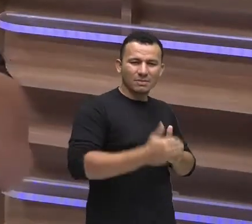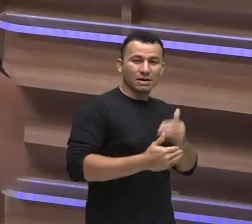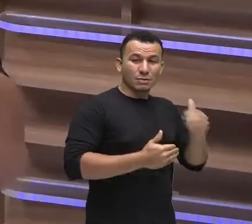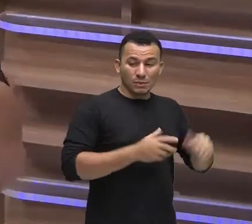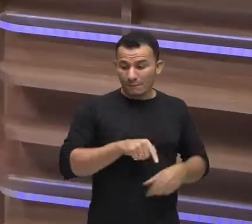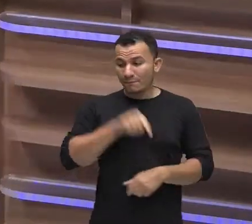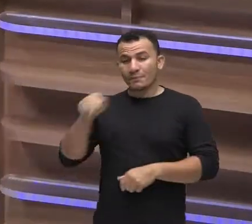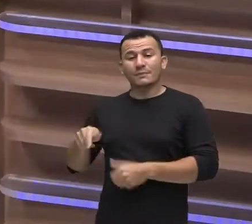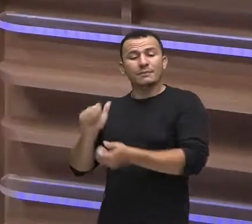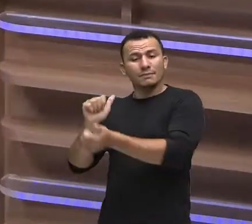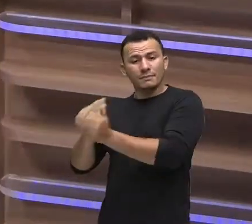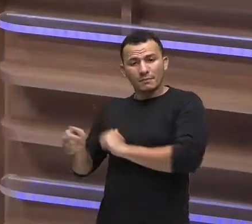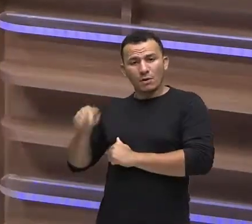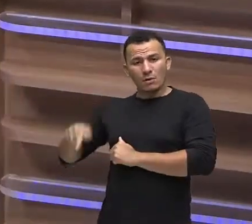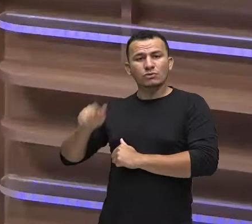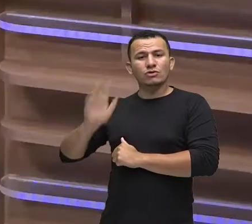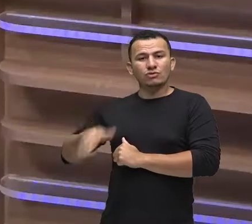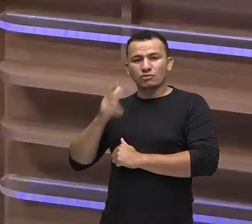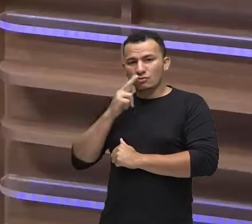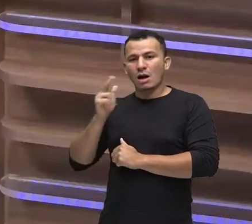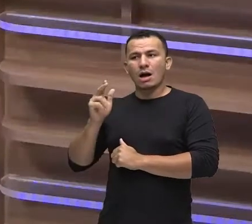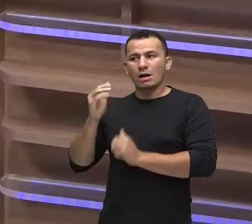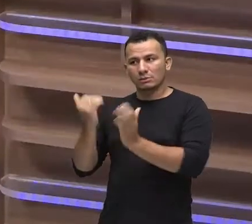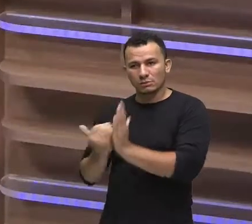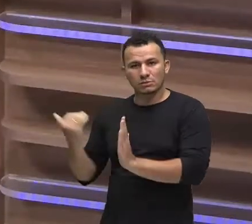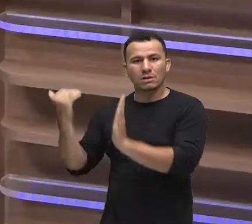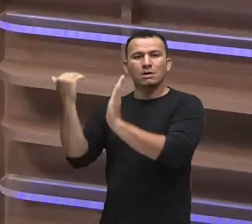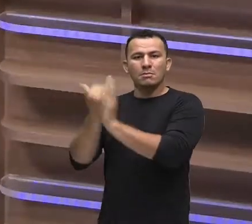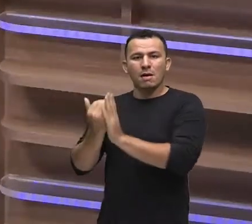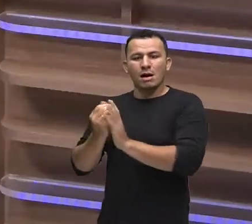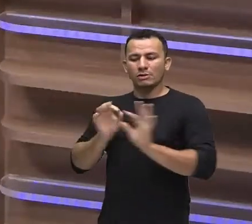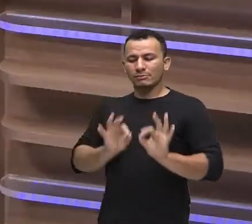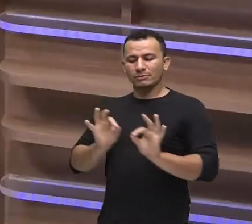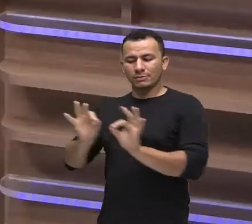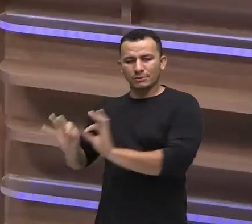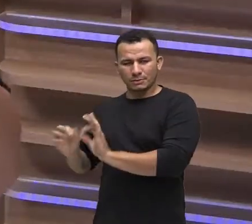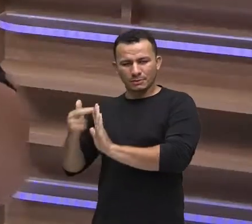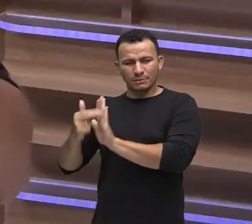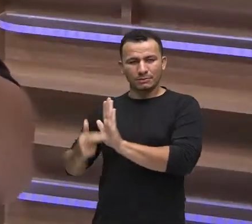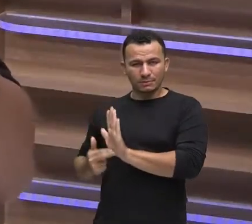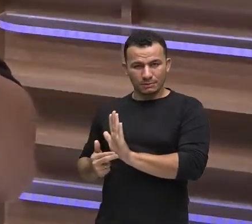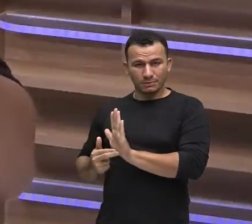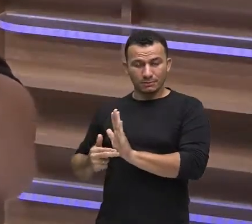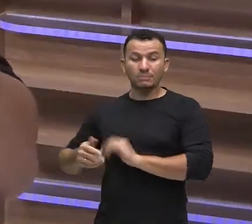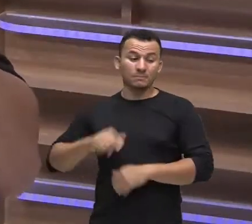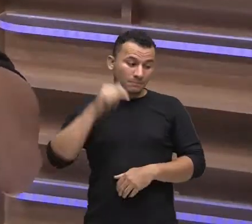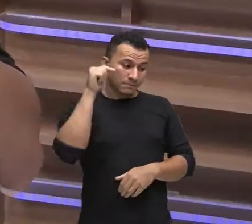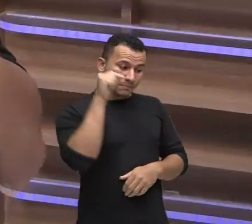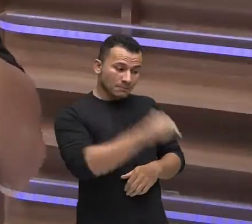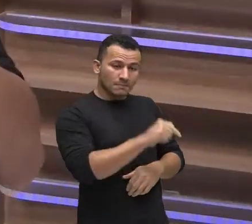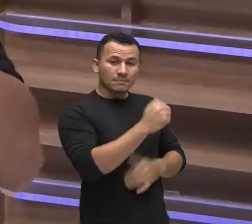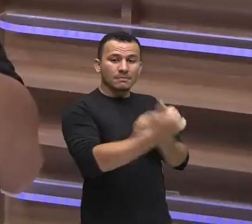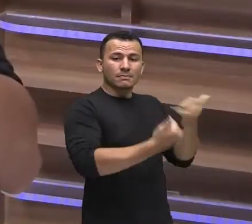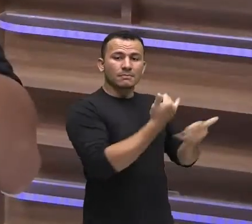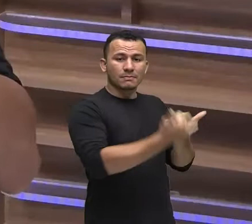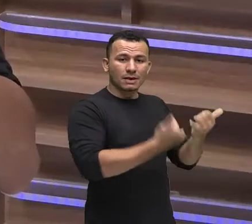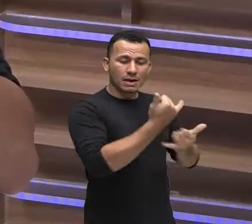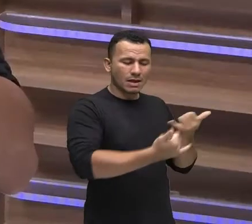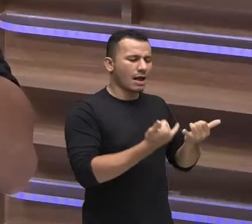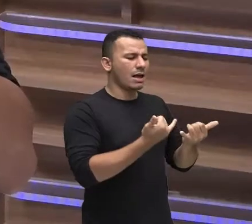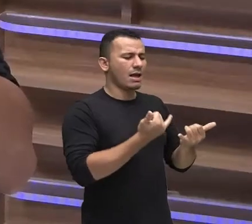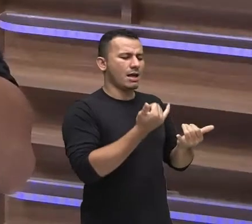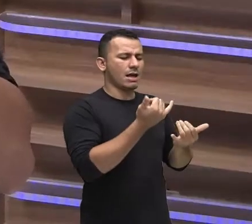o esporte é como se fosse a parada mais macro, mais certinha. E às vezes, dessa brincadeira, desse fazer